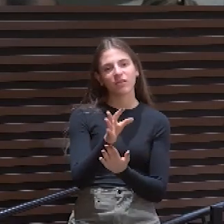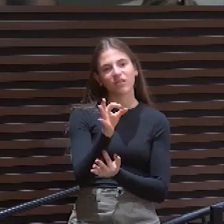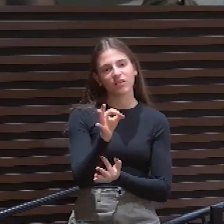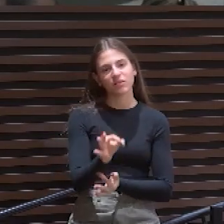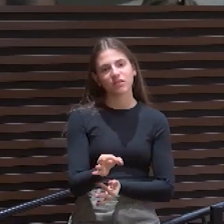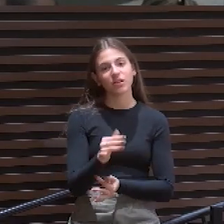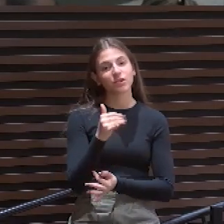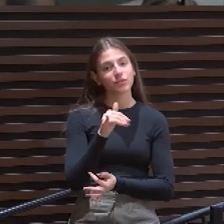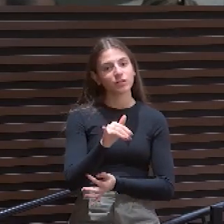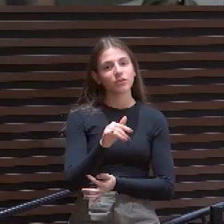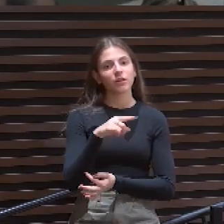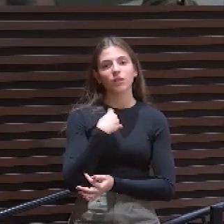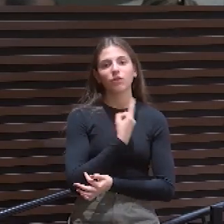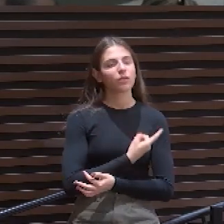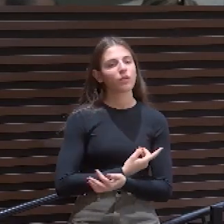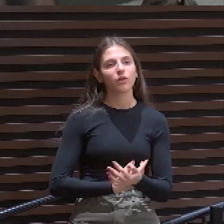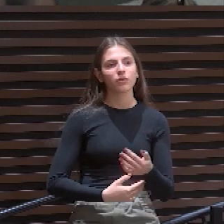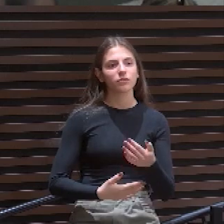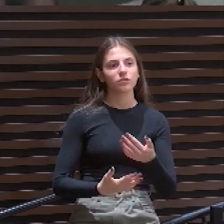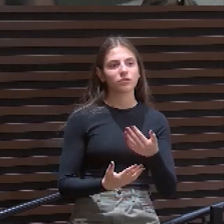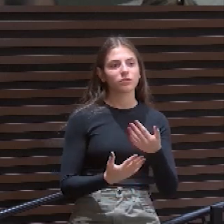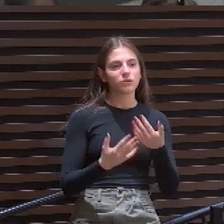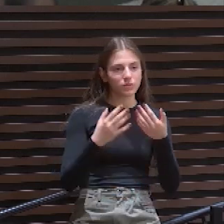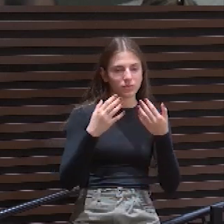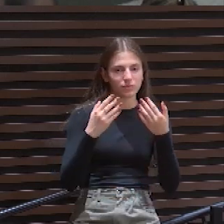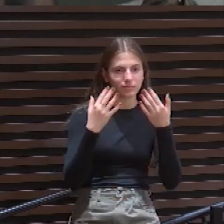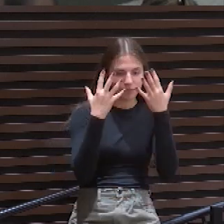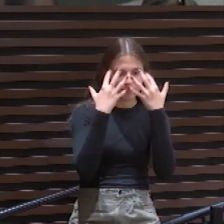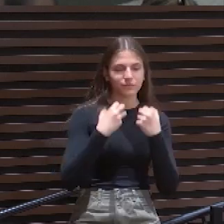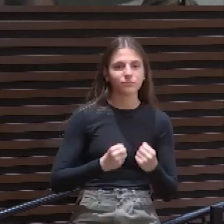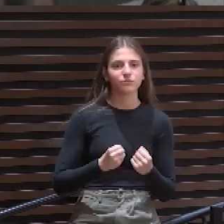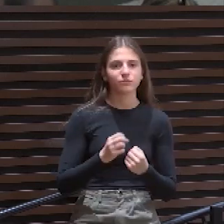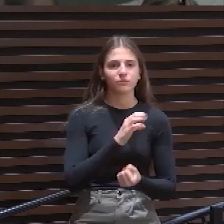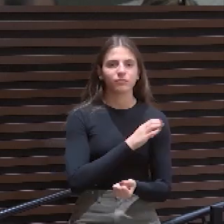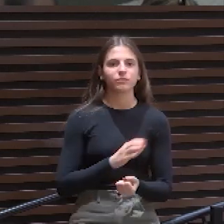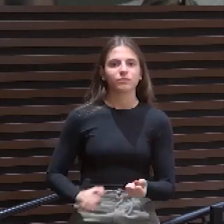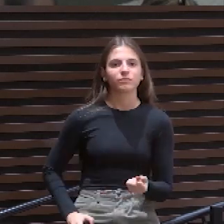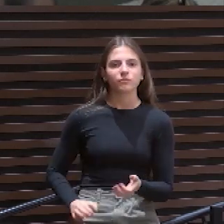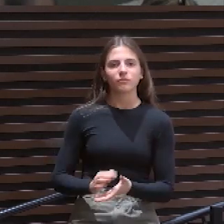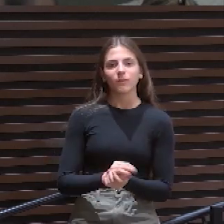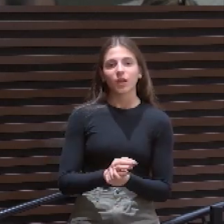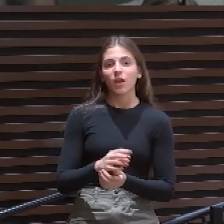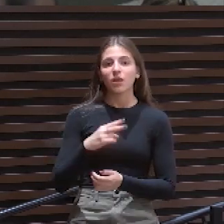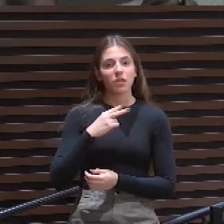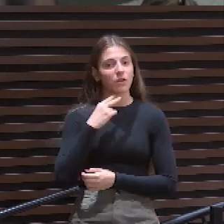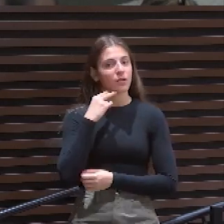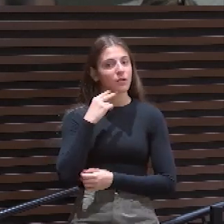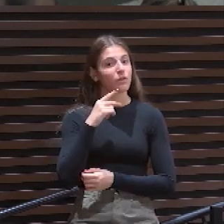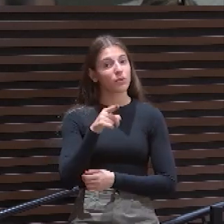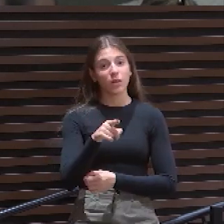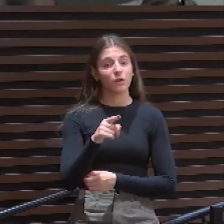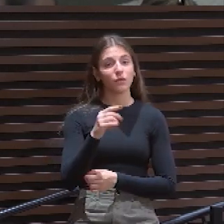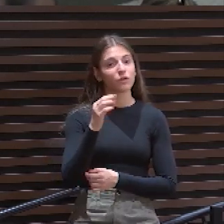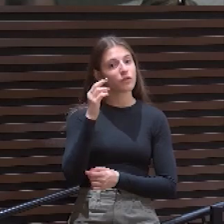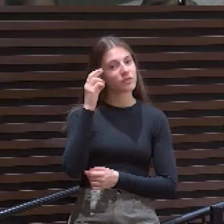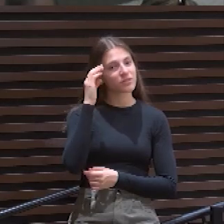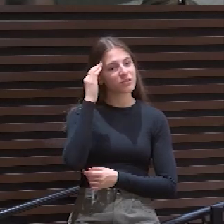não estivermos revestidos do céu. Vamos lá? Não vos enganeis, meus amados